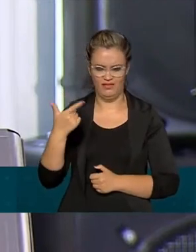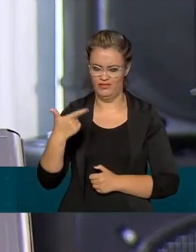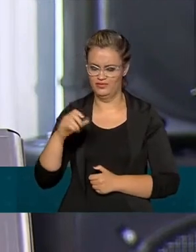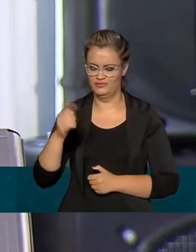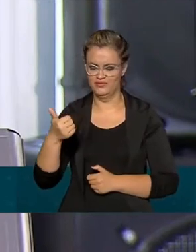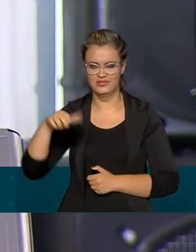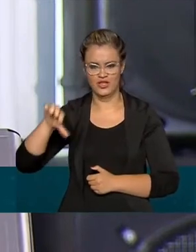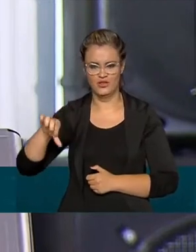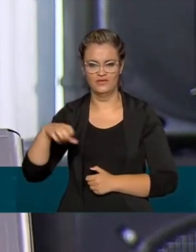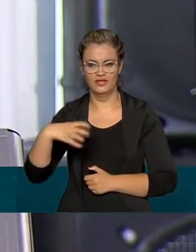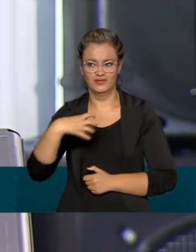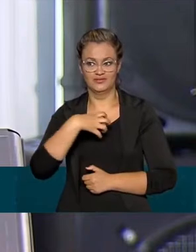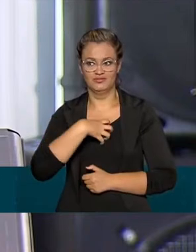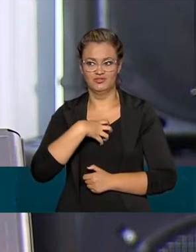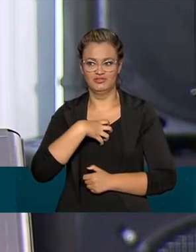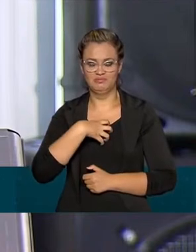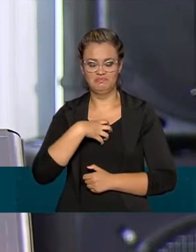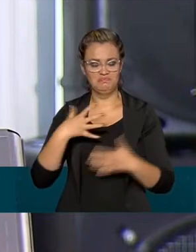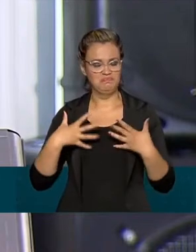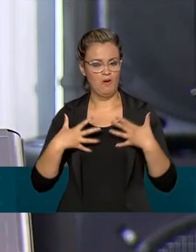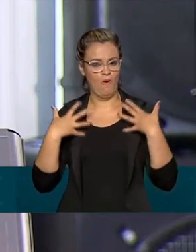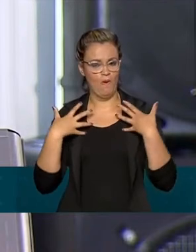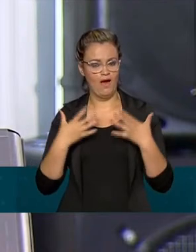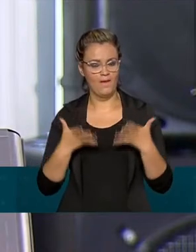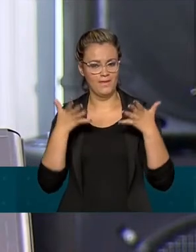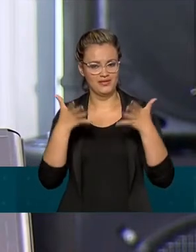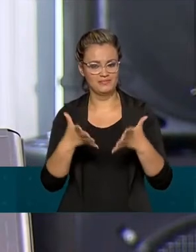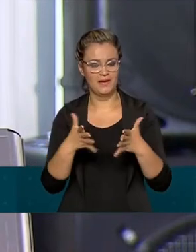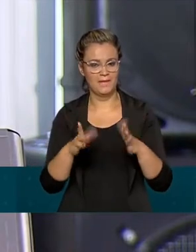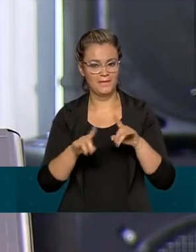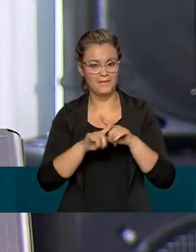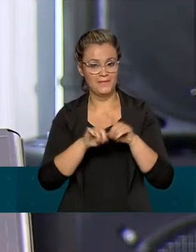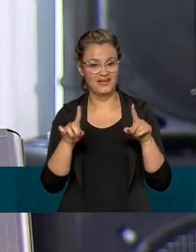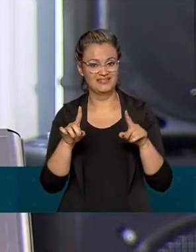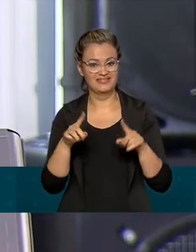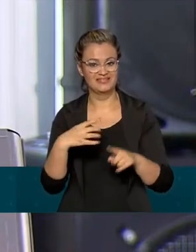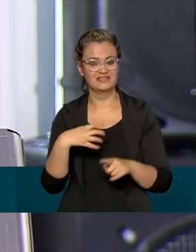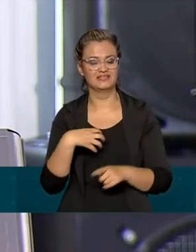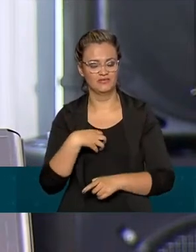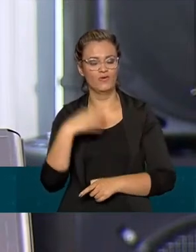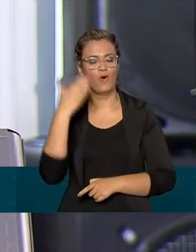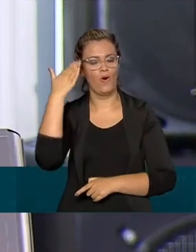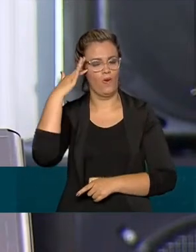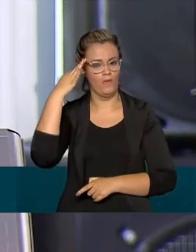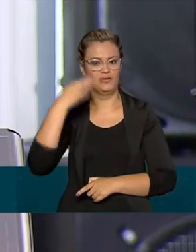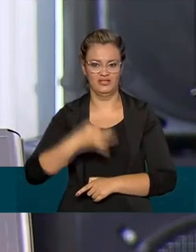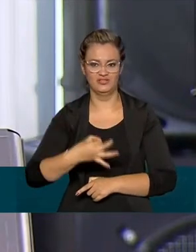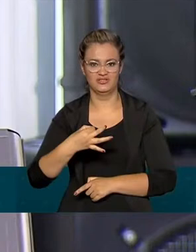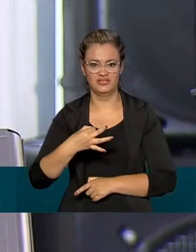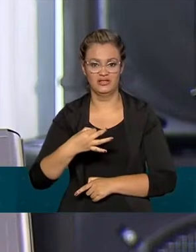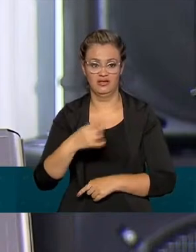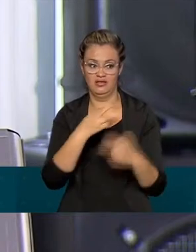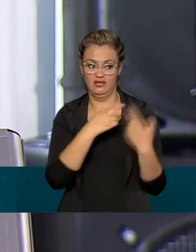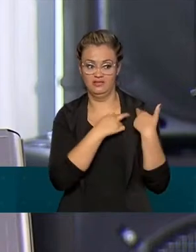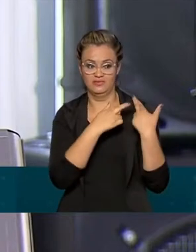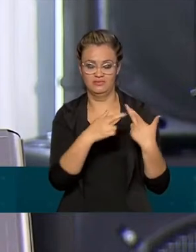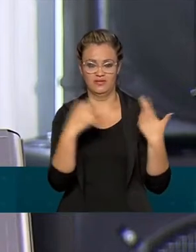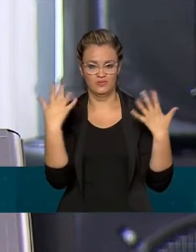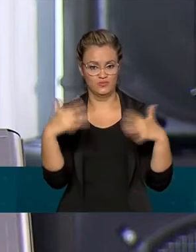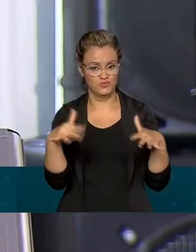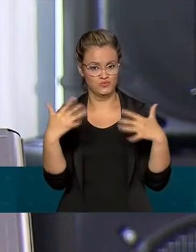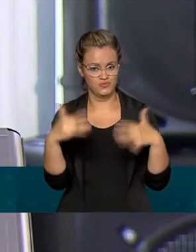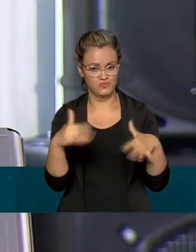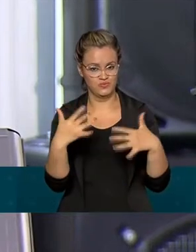tempo em que me sentia extremamente honrado, estava perfeitamente ciente da grande responsabilidade que